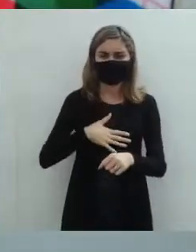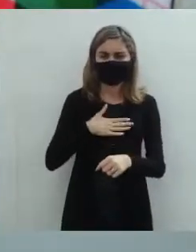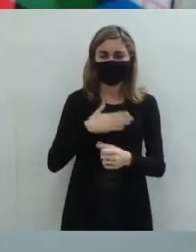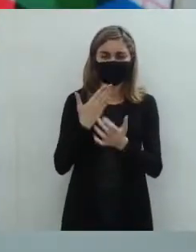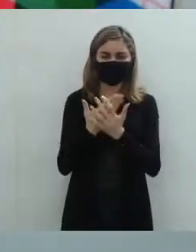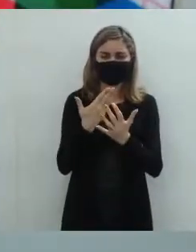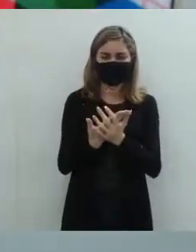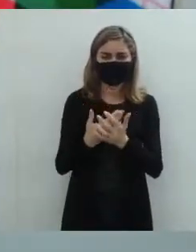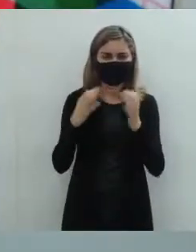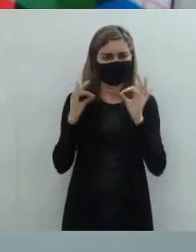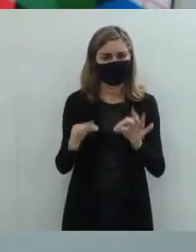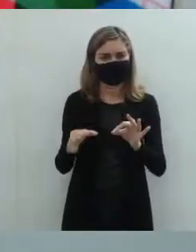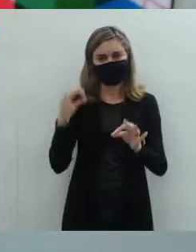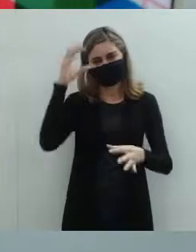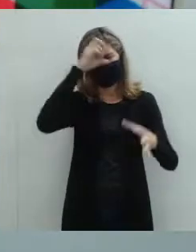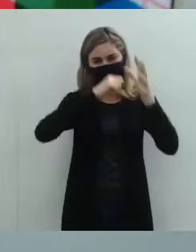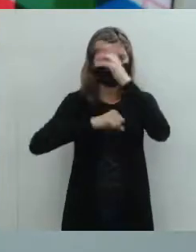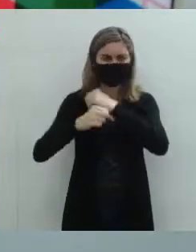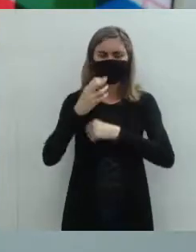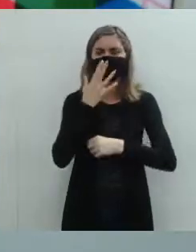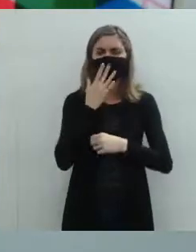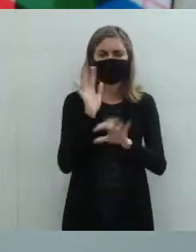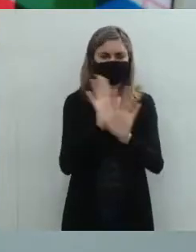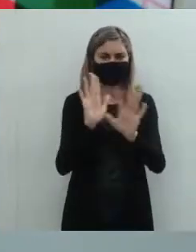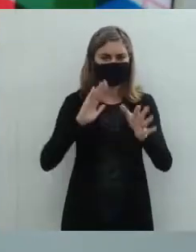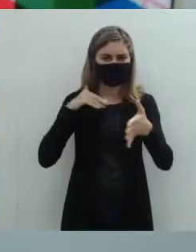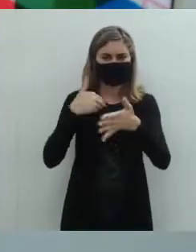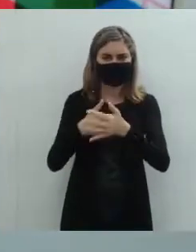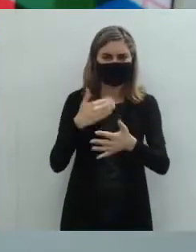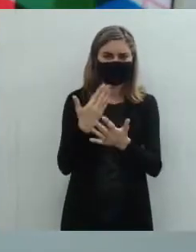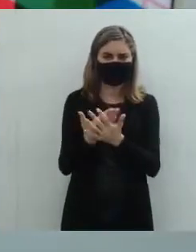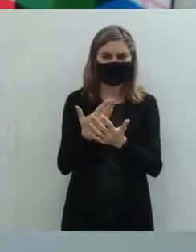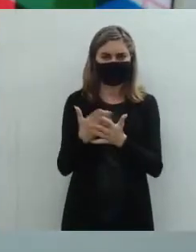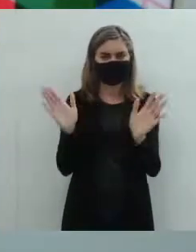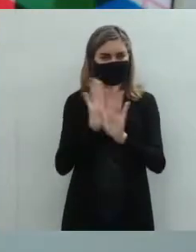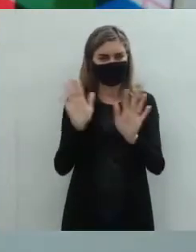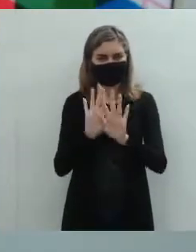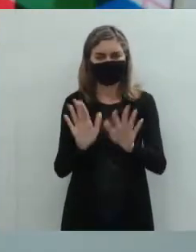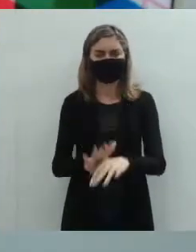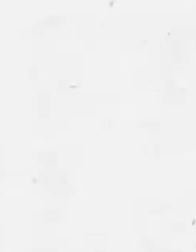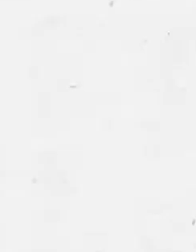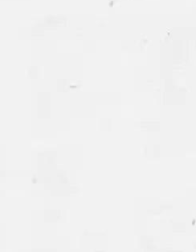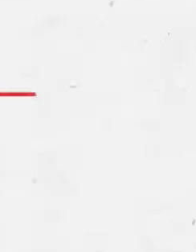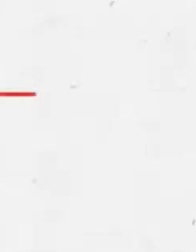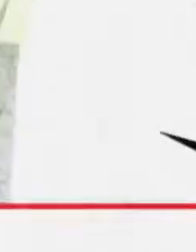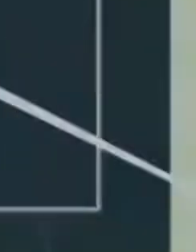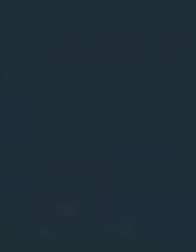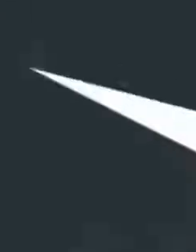aula, tá certo? Tenham aprendido sobre cores e até a nossa próxima aula. Tchau, tchau!